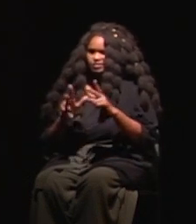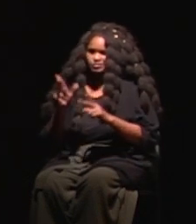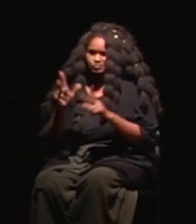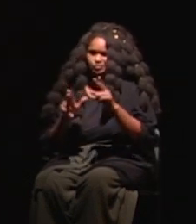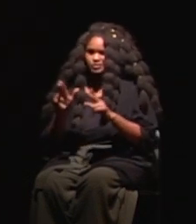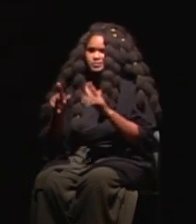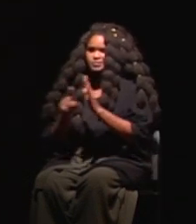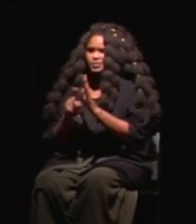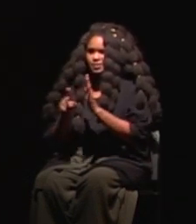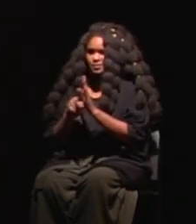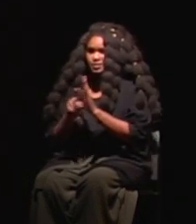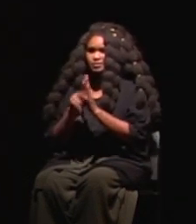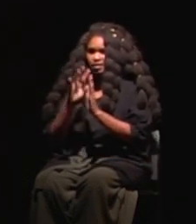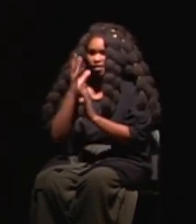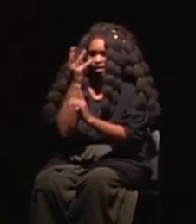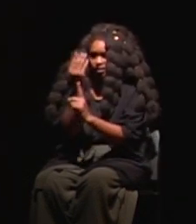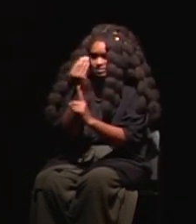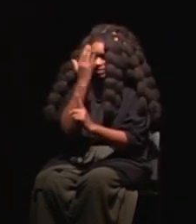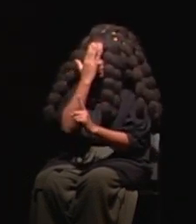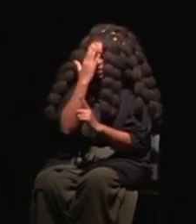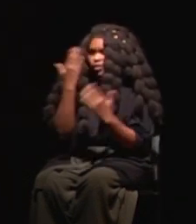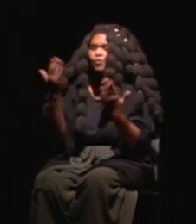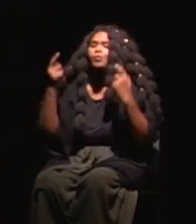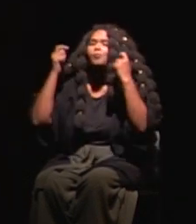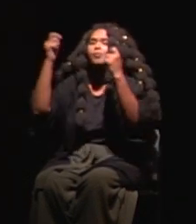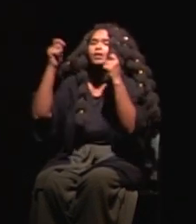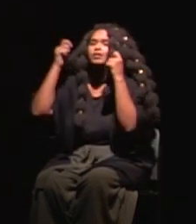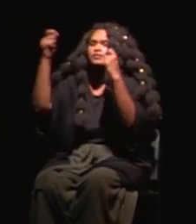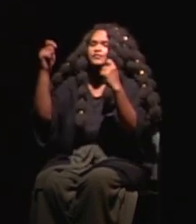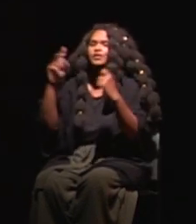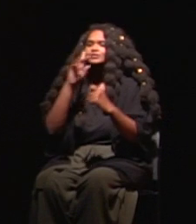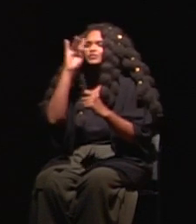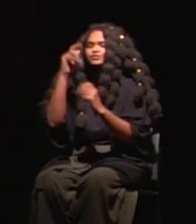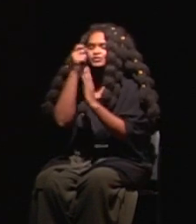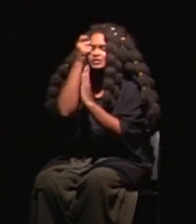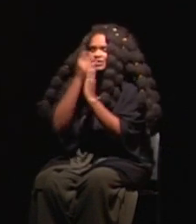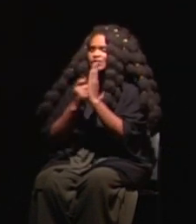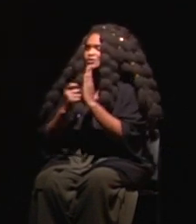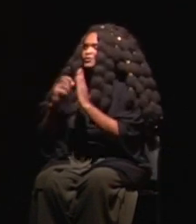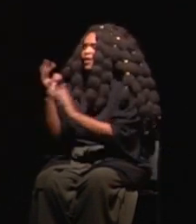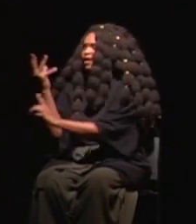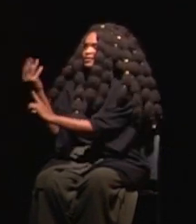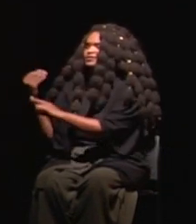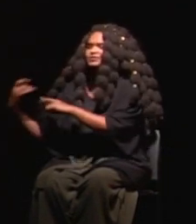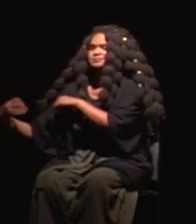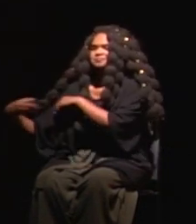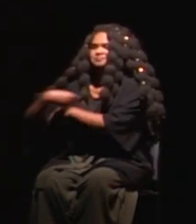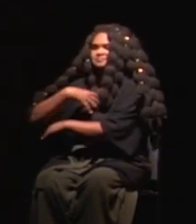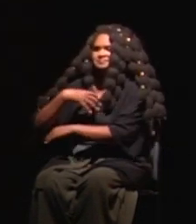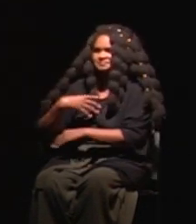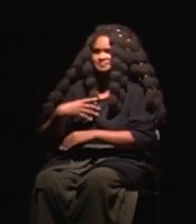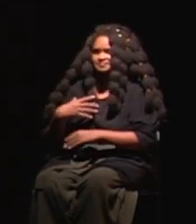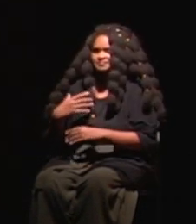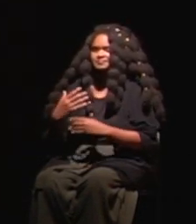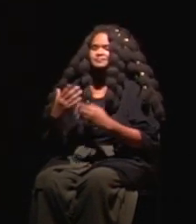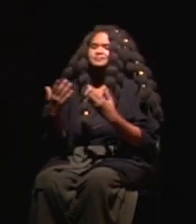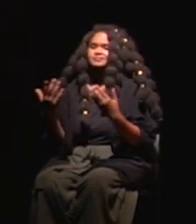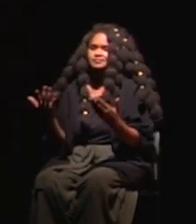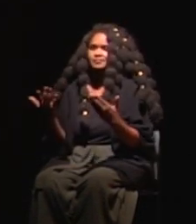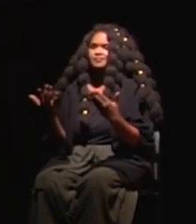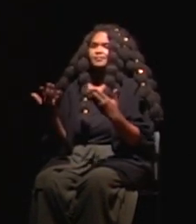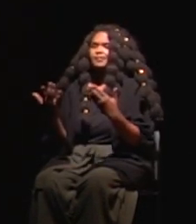saber qual era o manifesto do dia que ia chegar da parte dos artistas. Tal era